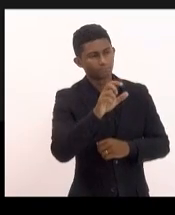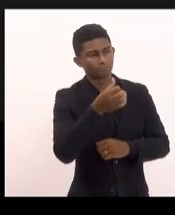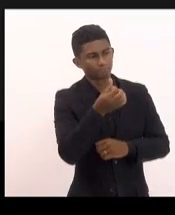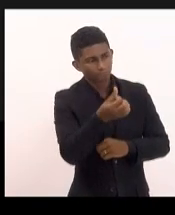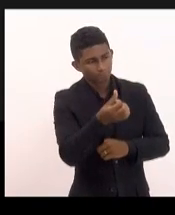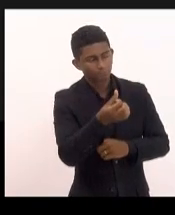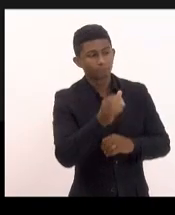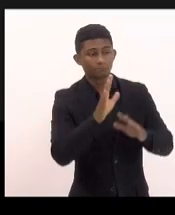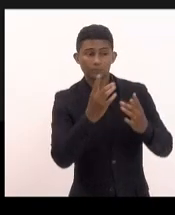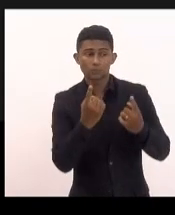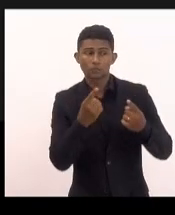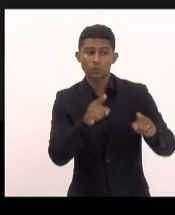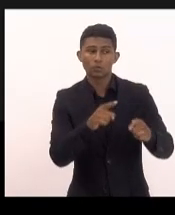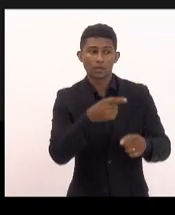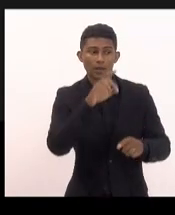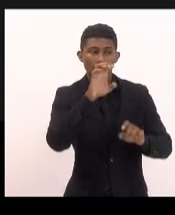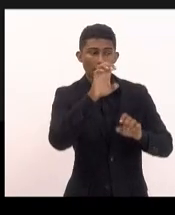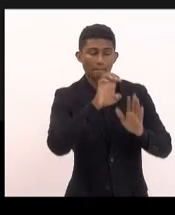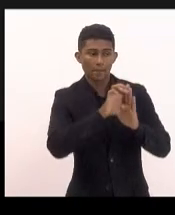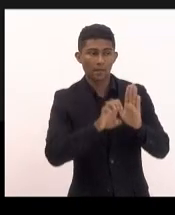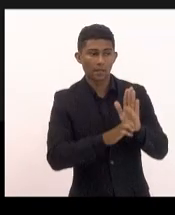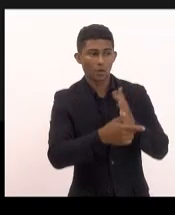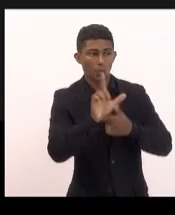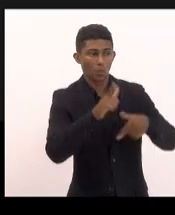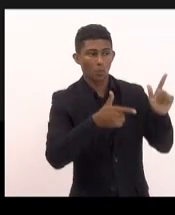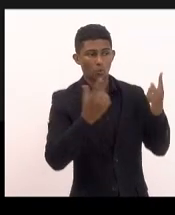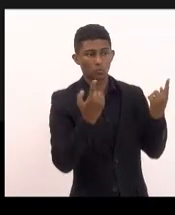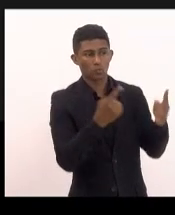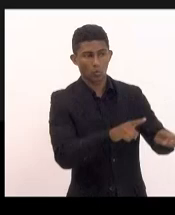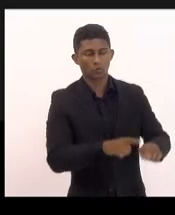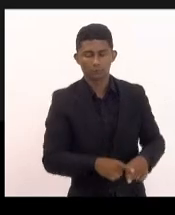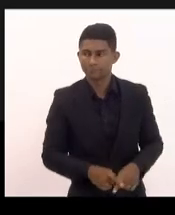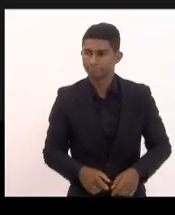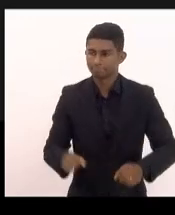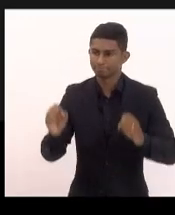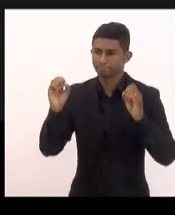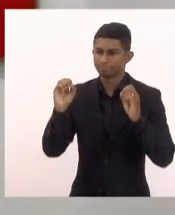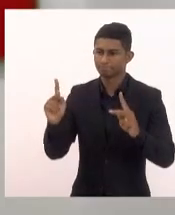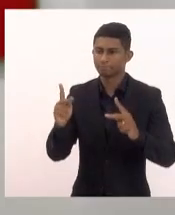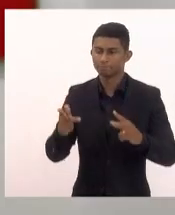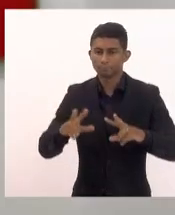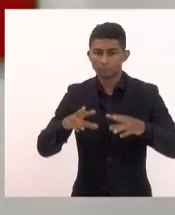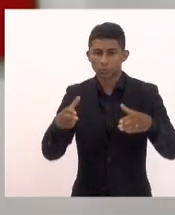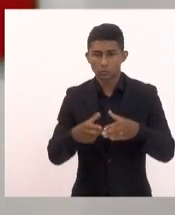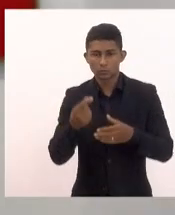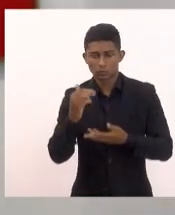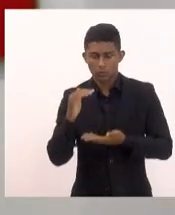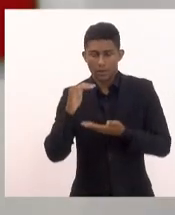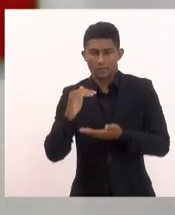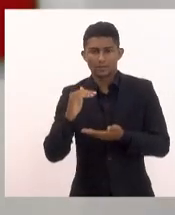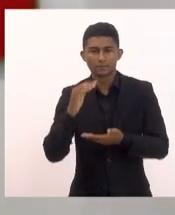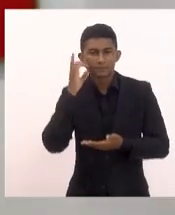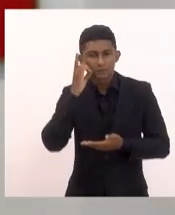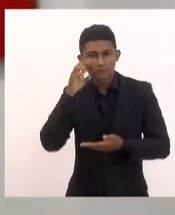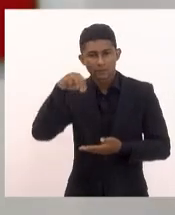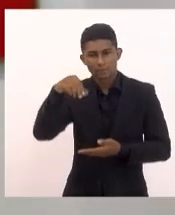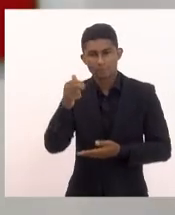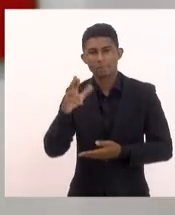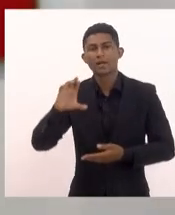6 e contrário às demais emendas. Ok. Pela Comissão de Orçamento, deputado Márcio Canella.